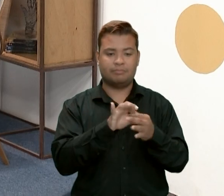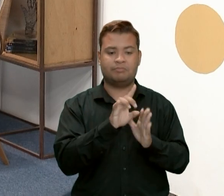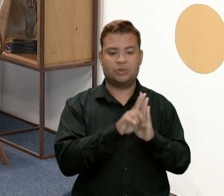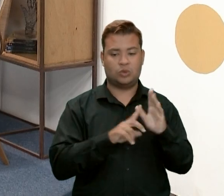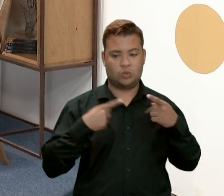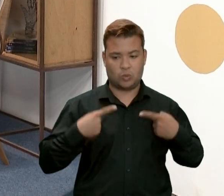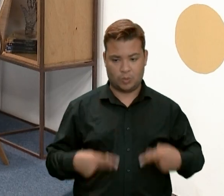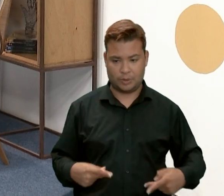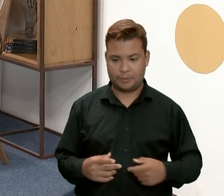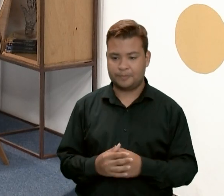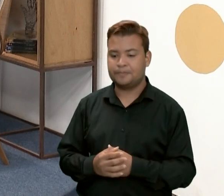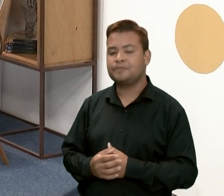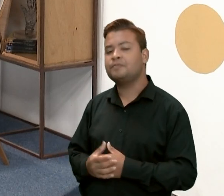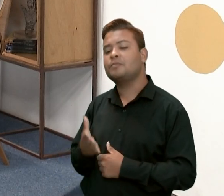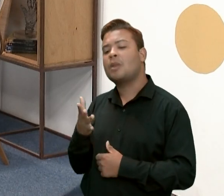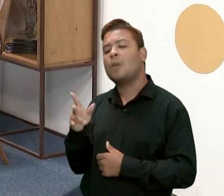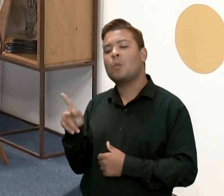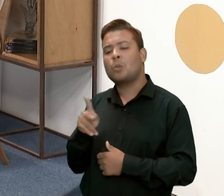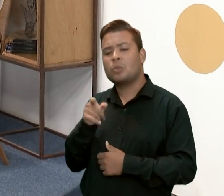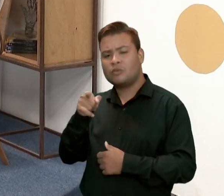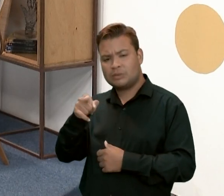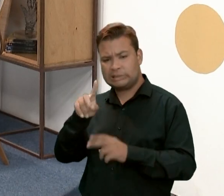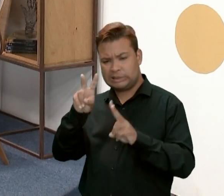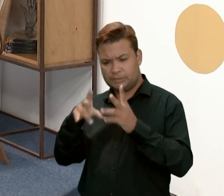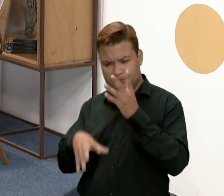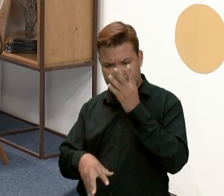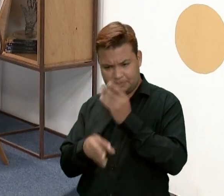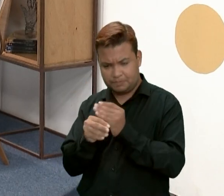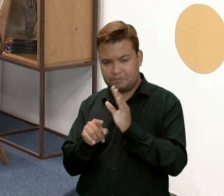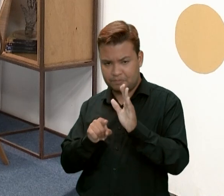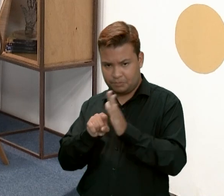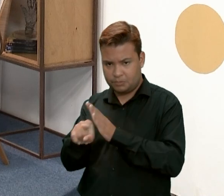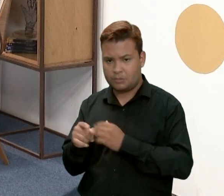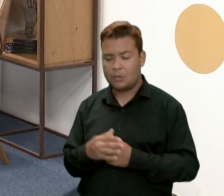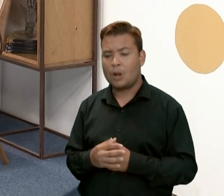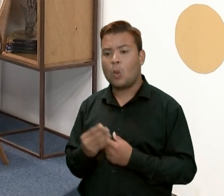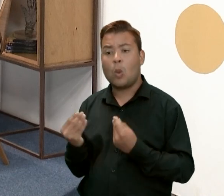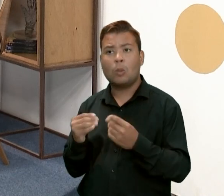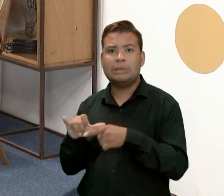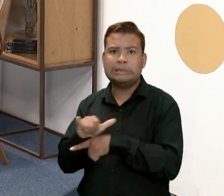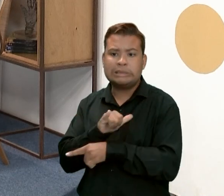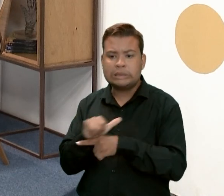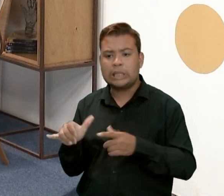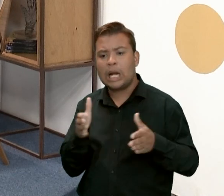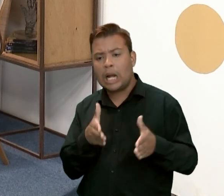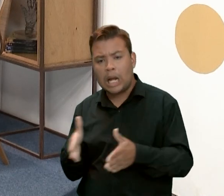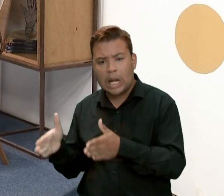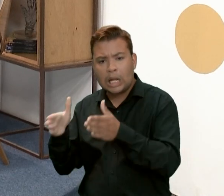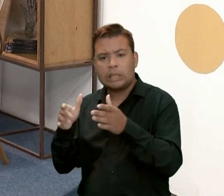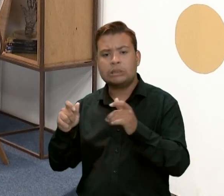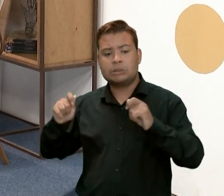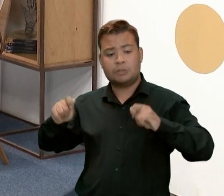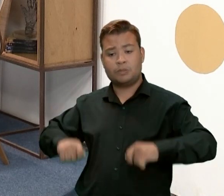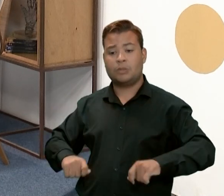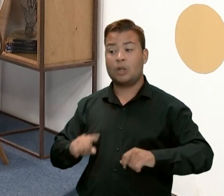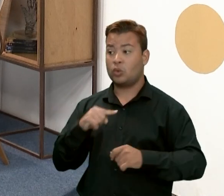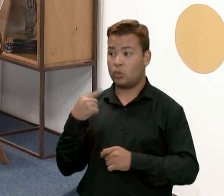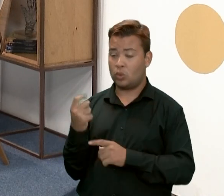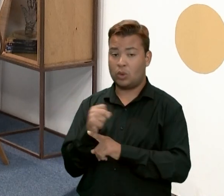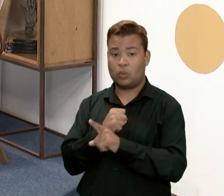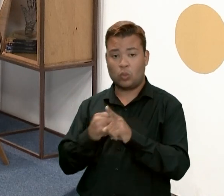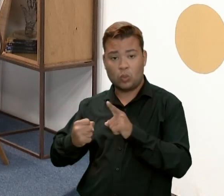professor, complementando esse assunto, que tipo de caminhos existem para que a gente possa, enquanto